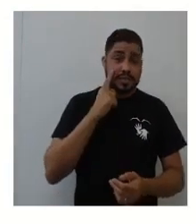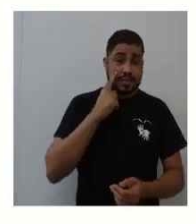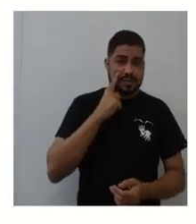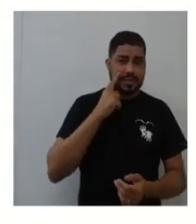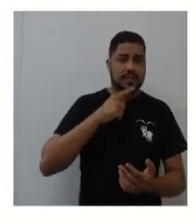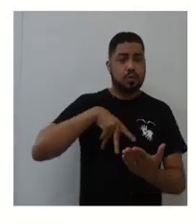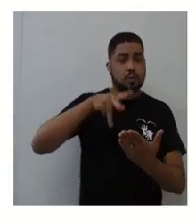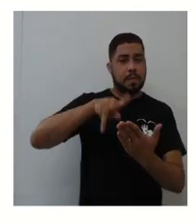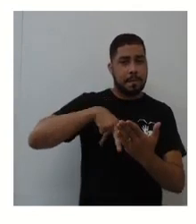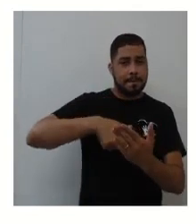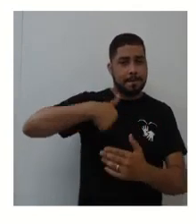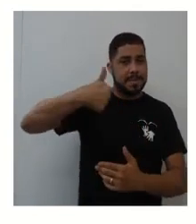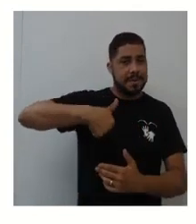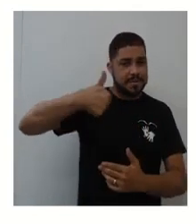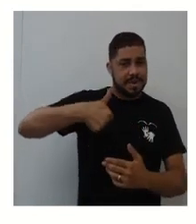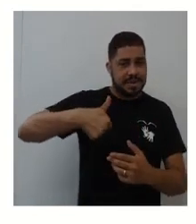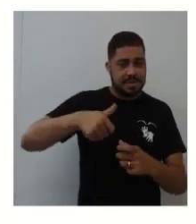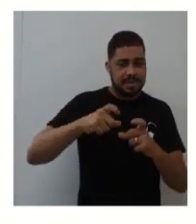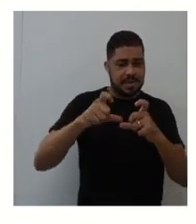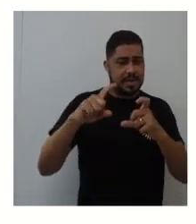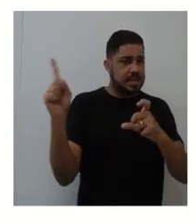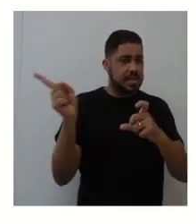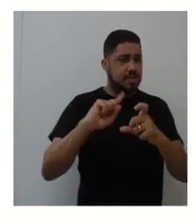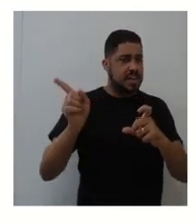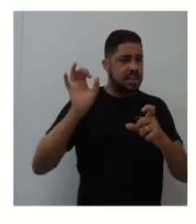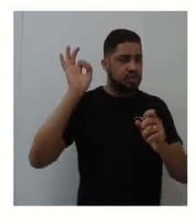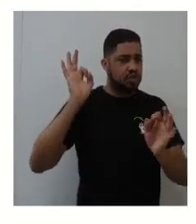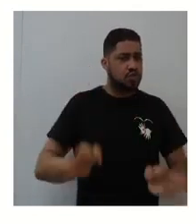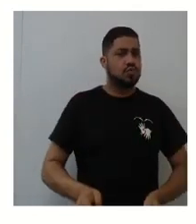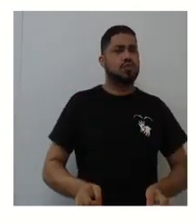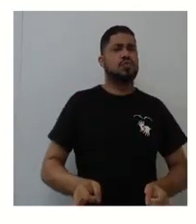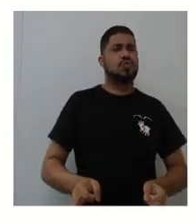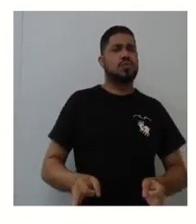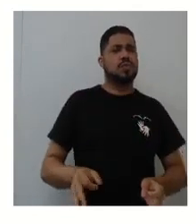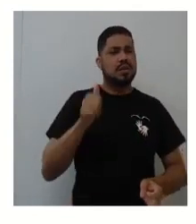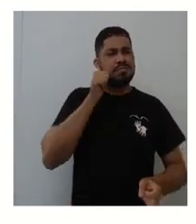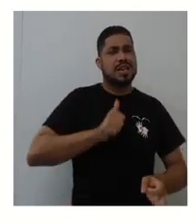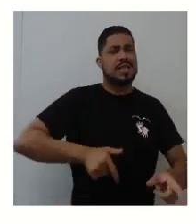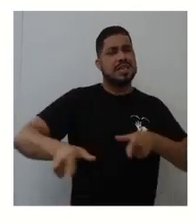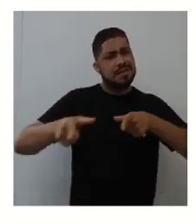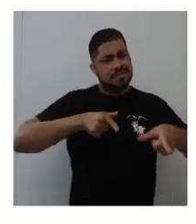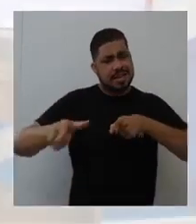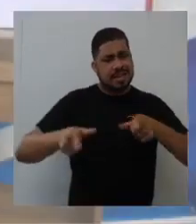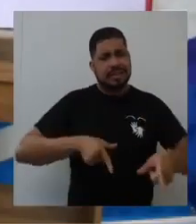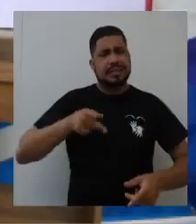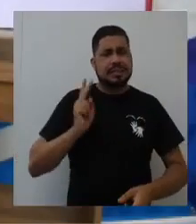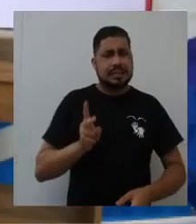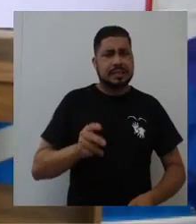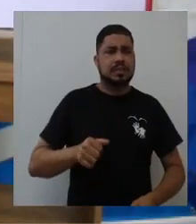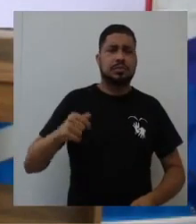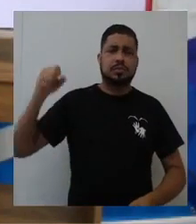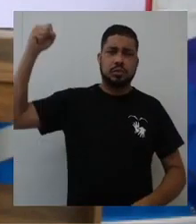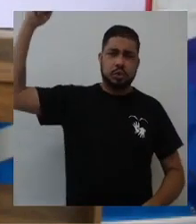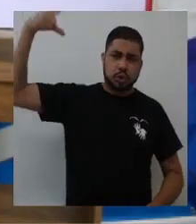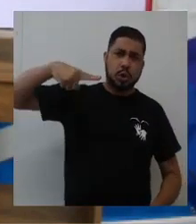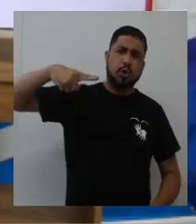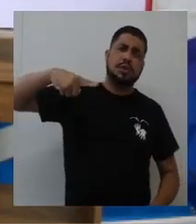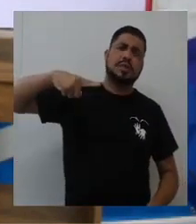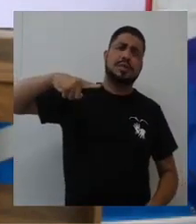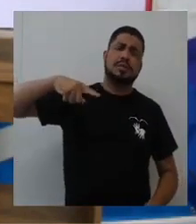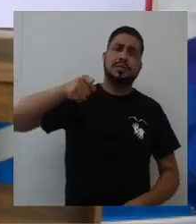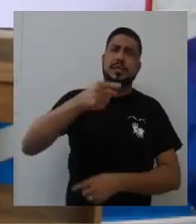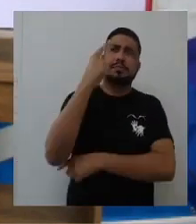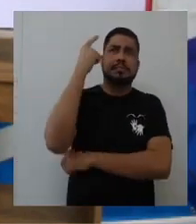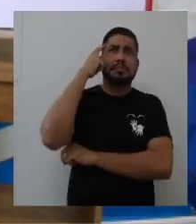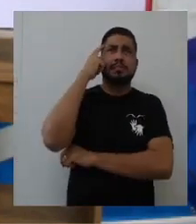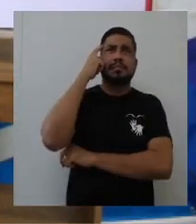primeiro quadrinho, que é não é justo que uma mulher trabalhe tanto com um sol desses, você é levado a